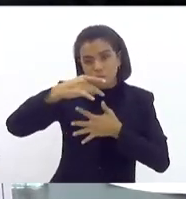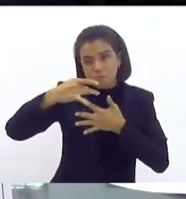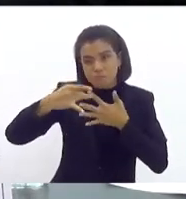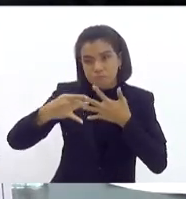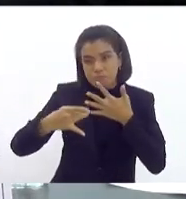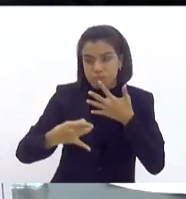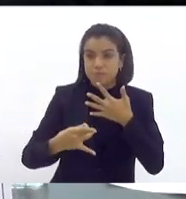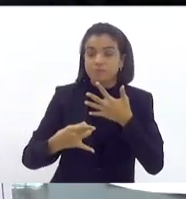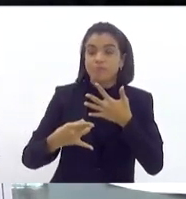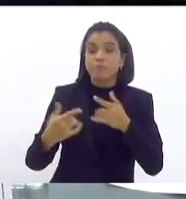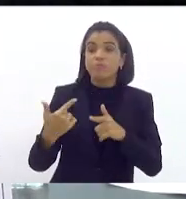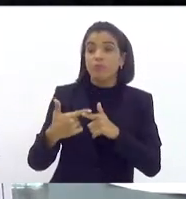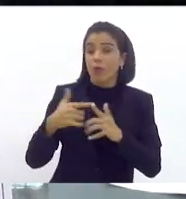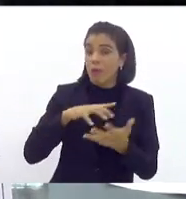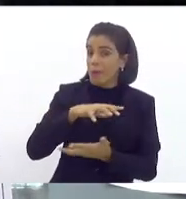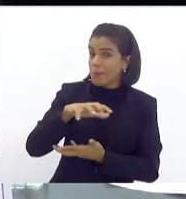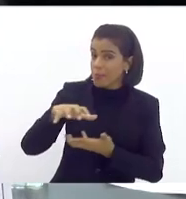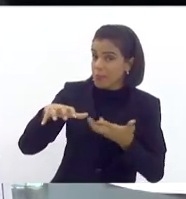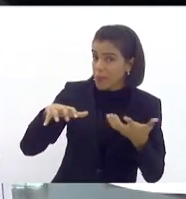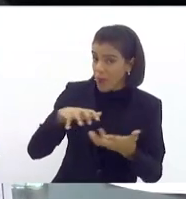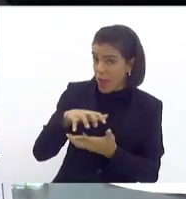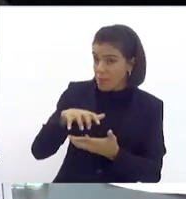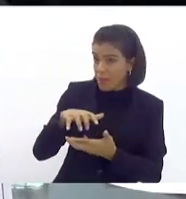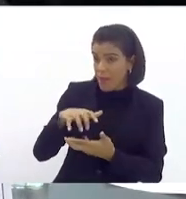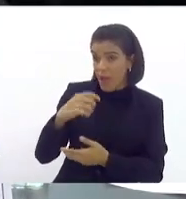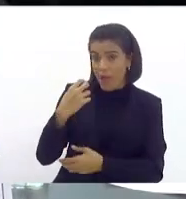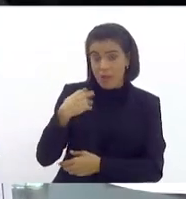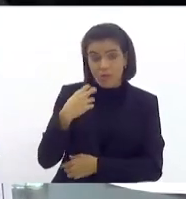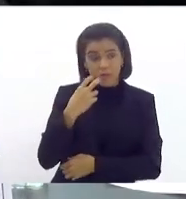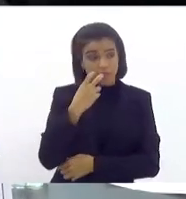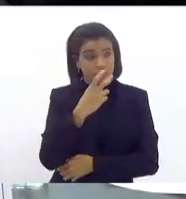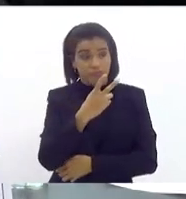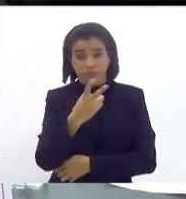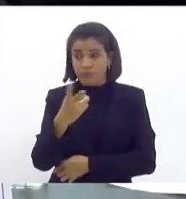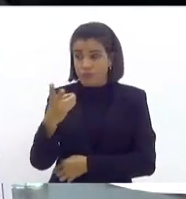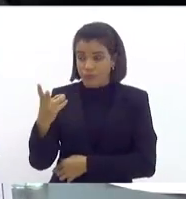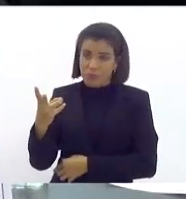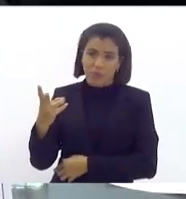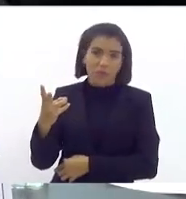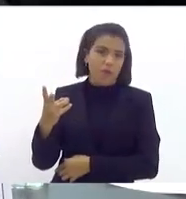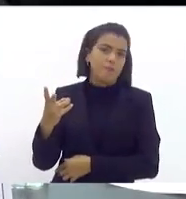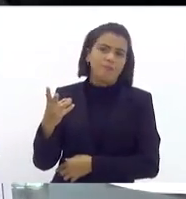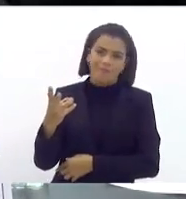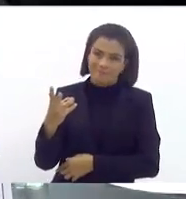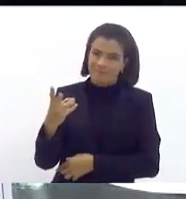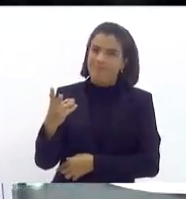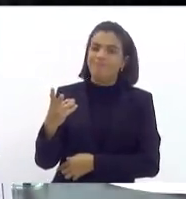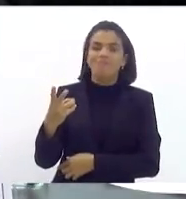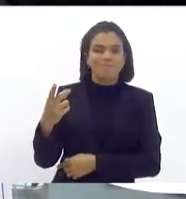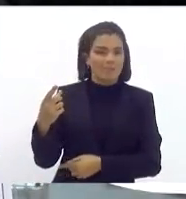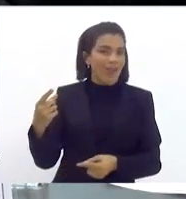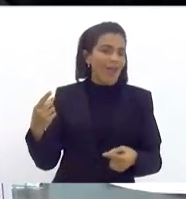Visto que as polêmicas aqui colocadas são absolutamente